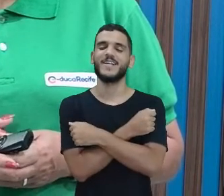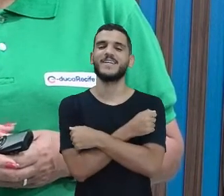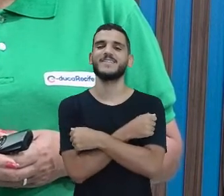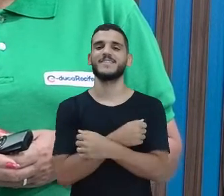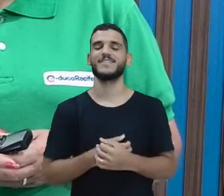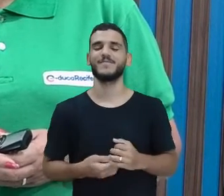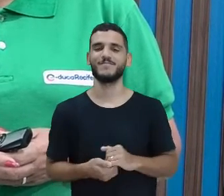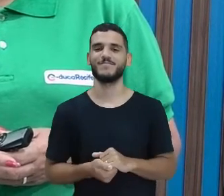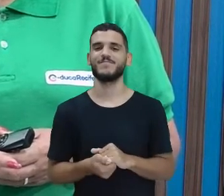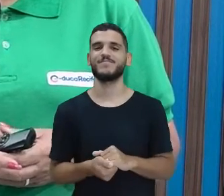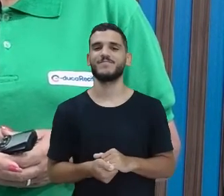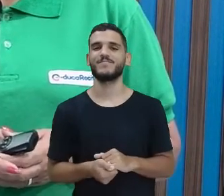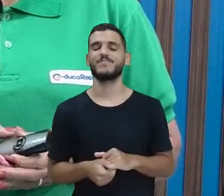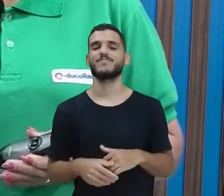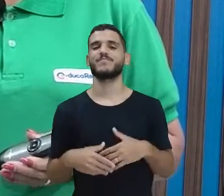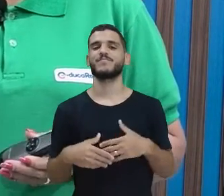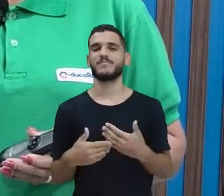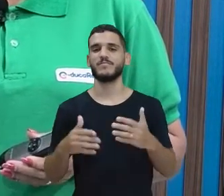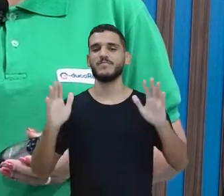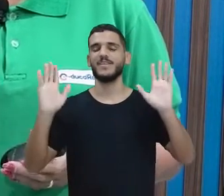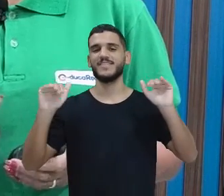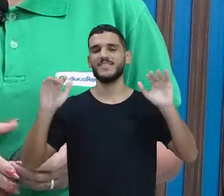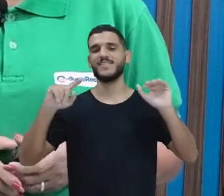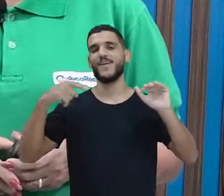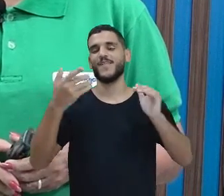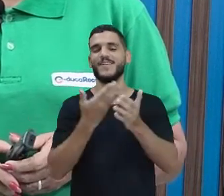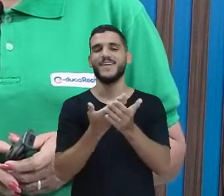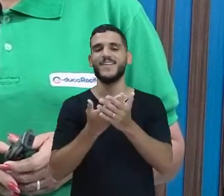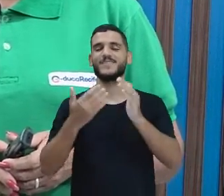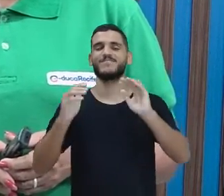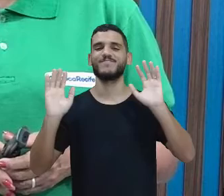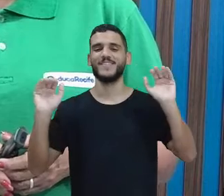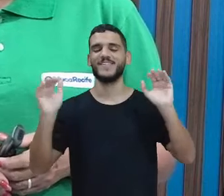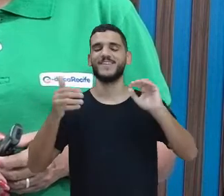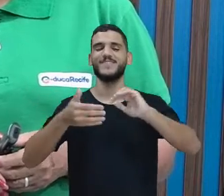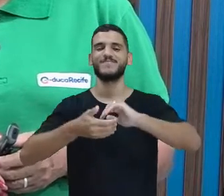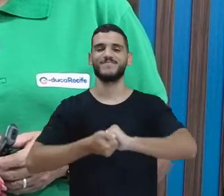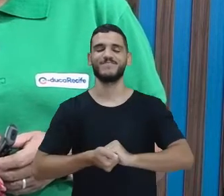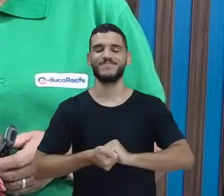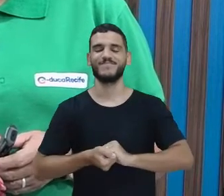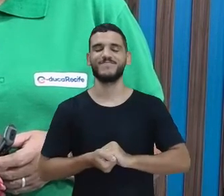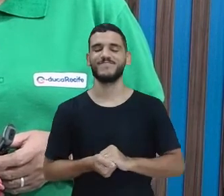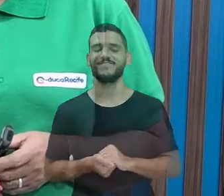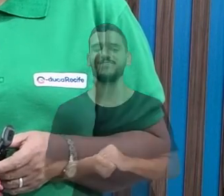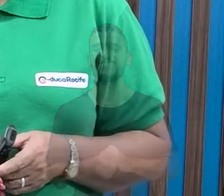grande, tá? E até a próxima aula. Tchau, tchau.